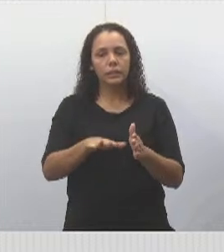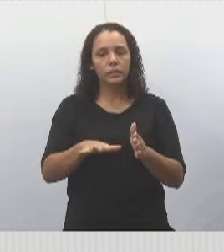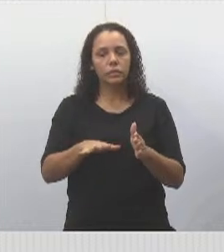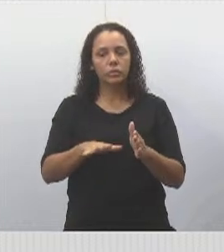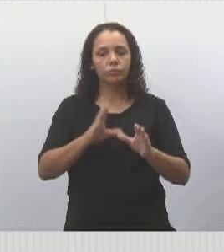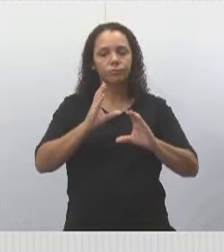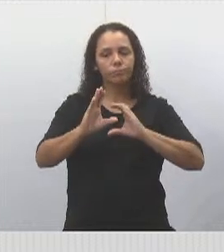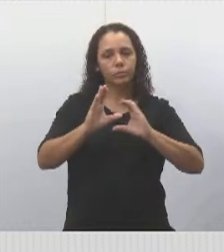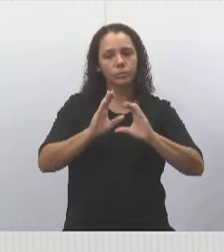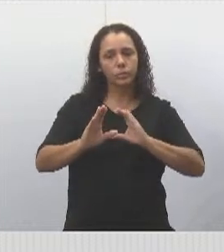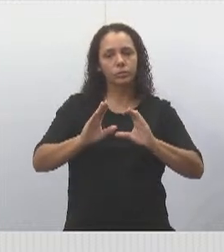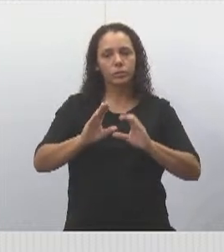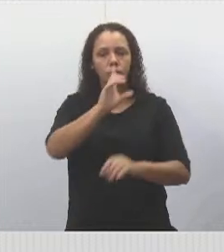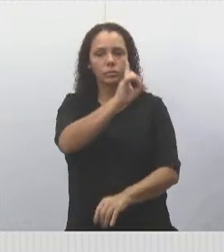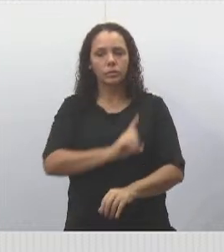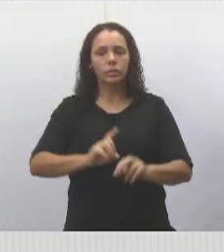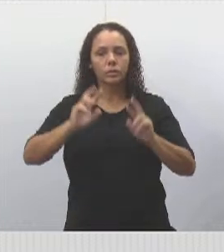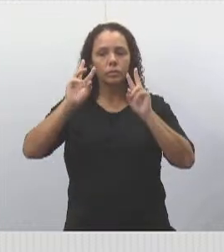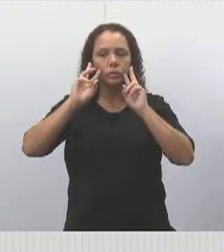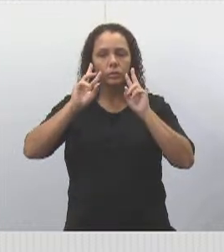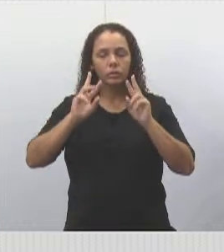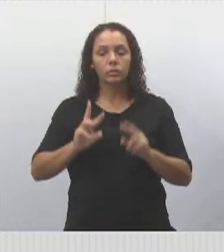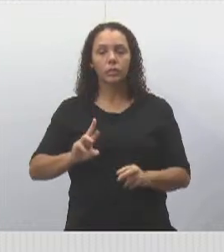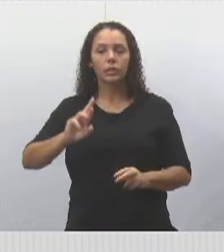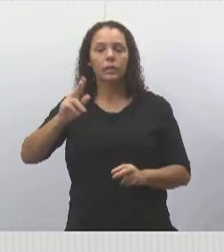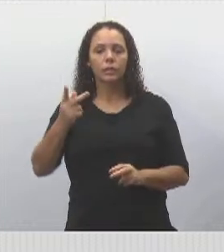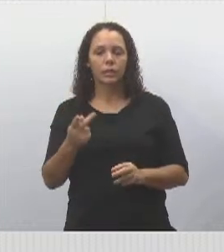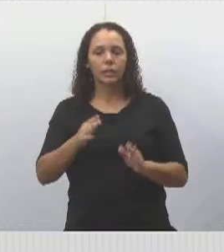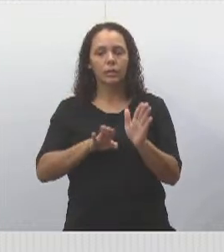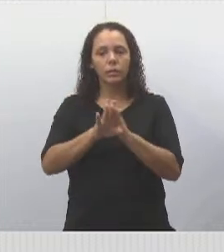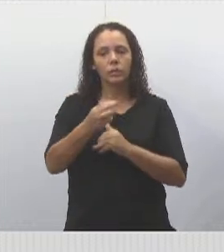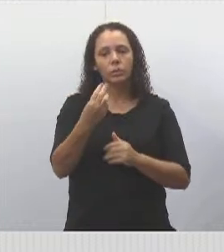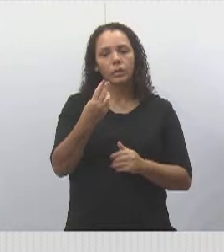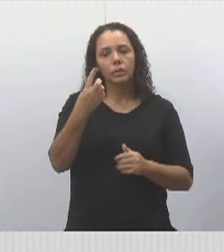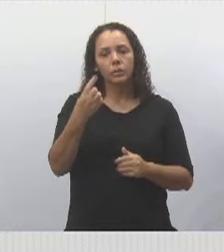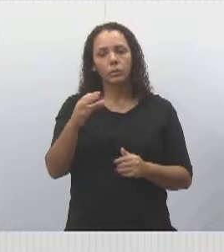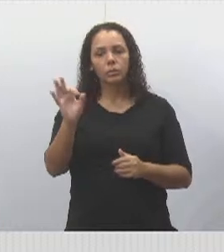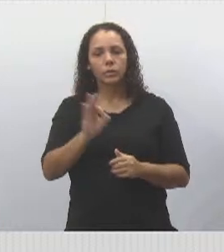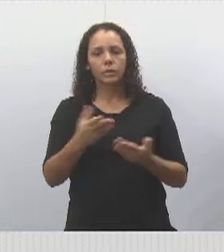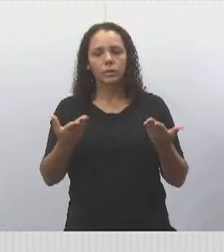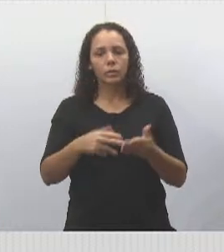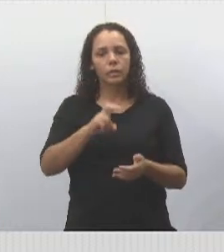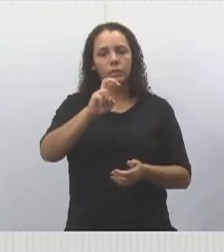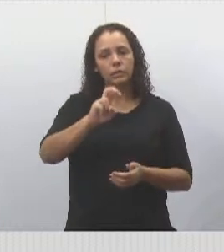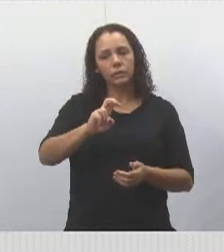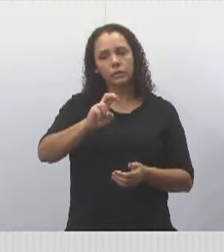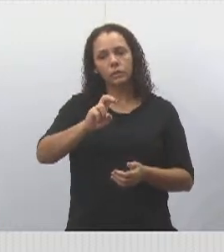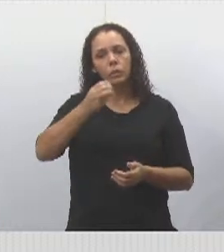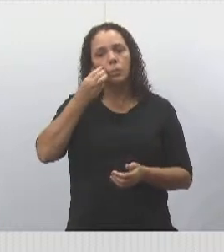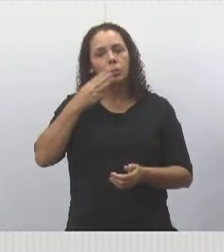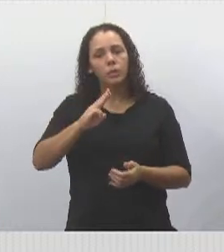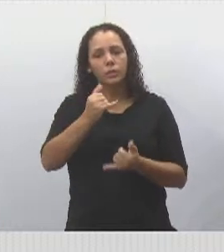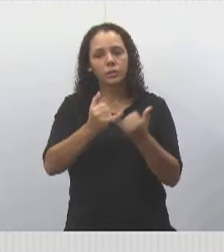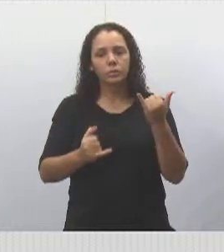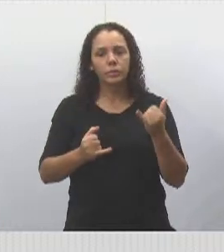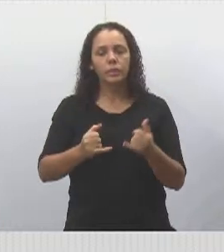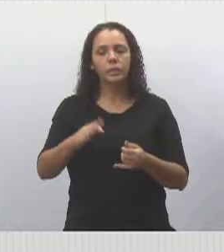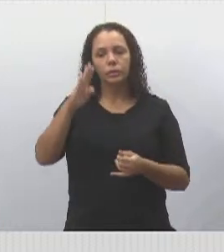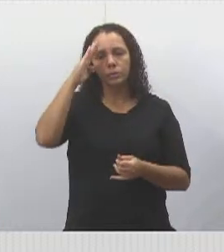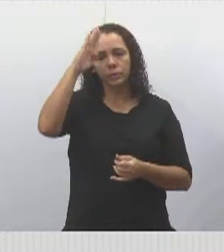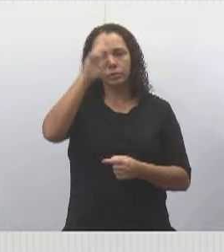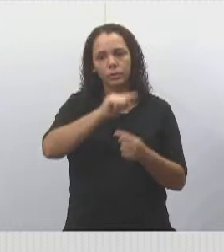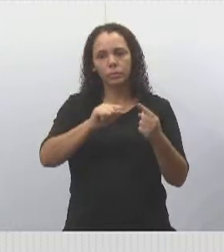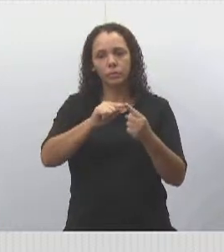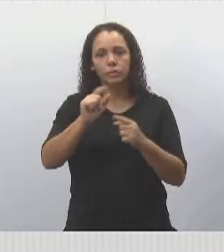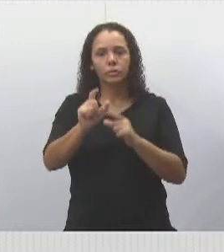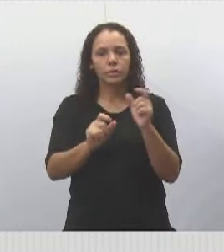Secretaria de Comunicação e Direitos Humanos, um acréscimo de 41%, chegando a 5 milhões e meio. As principais ações, pode